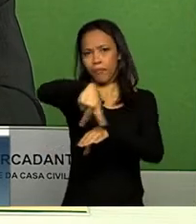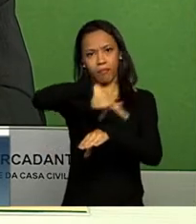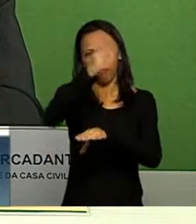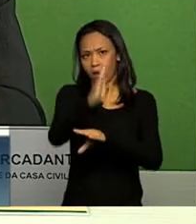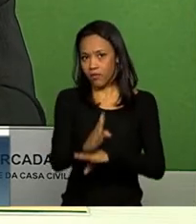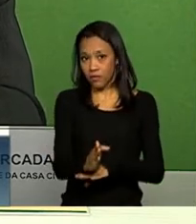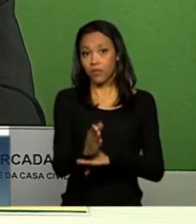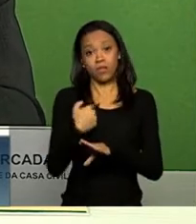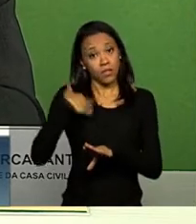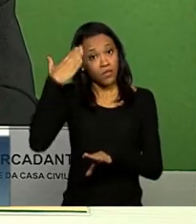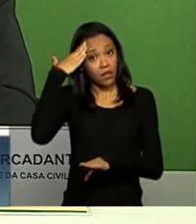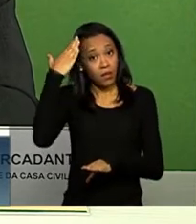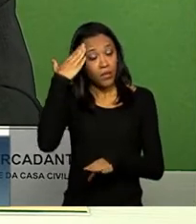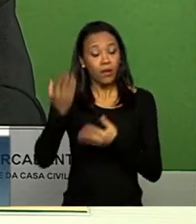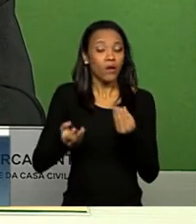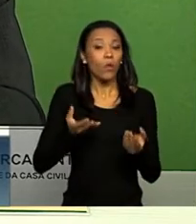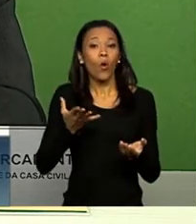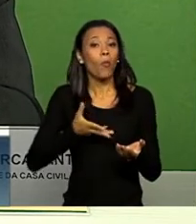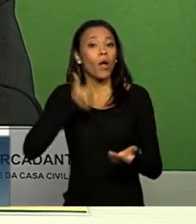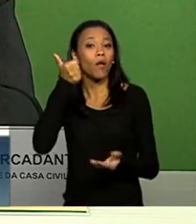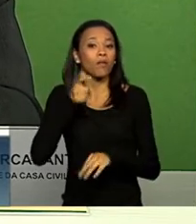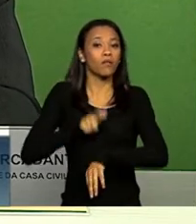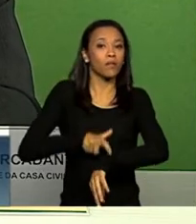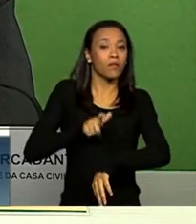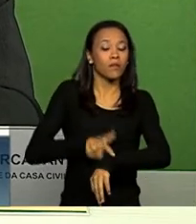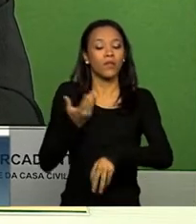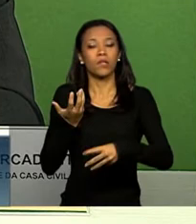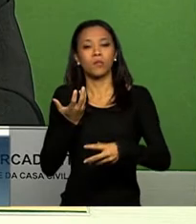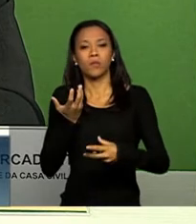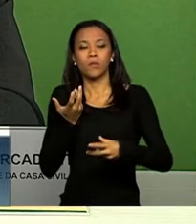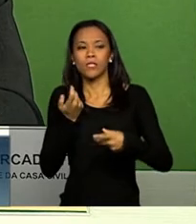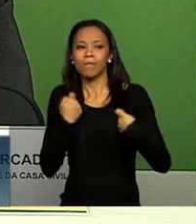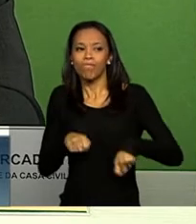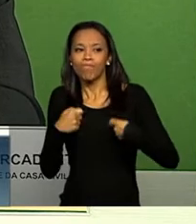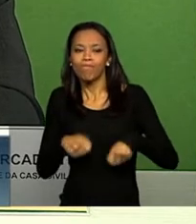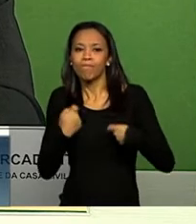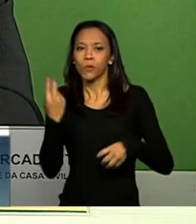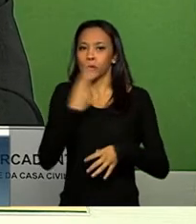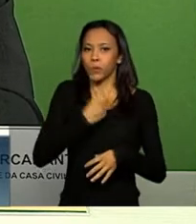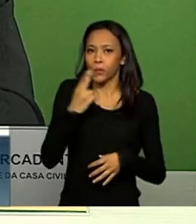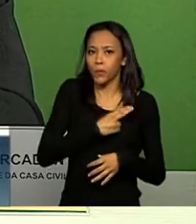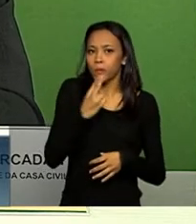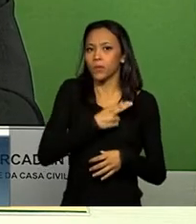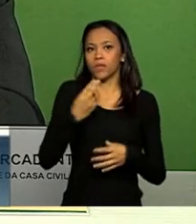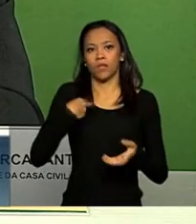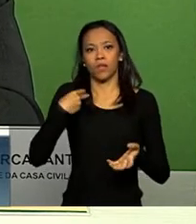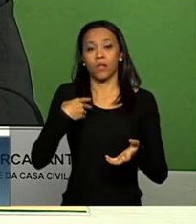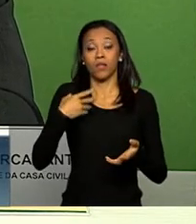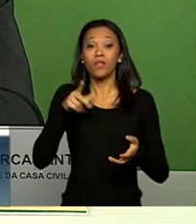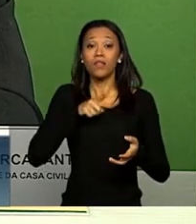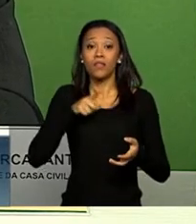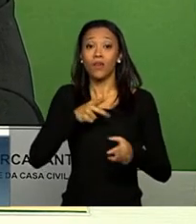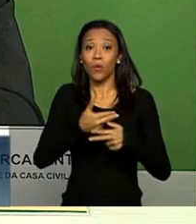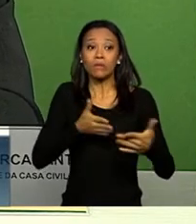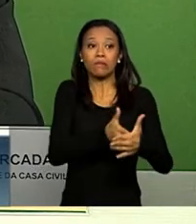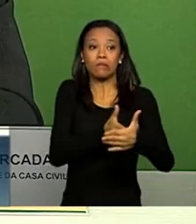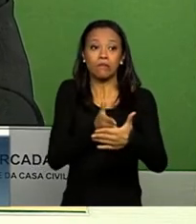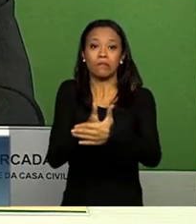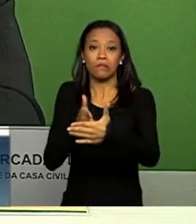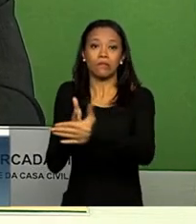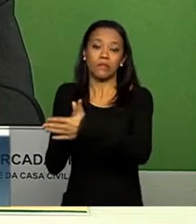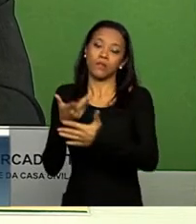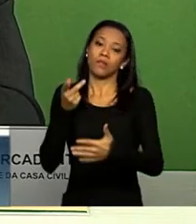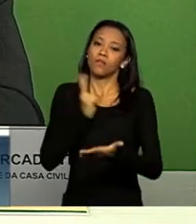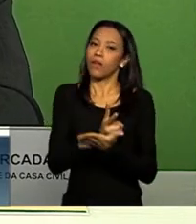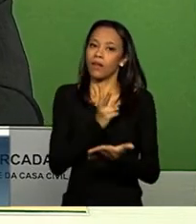saber verificar qual é o tempo necessário para poder resolver pendências que são localizadas. É a função dele todo dia